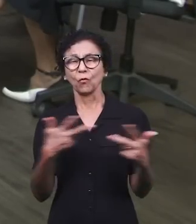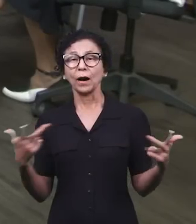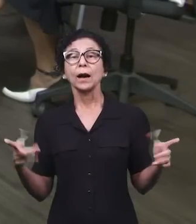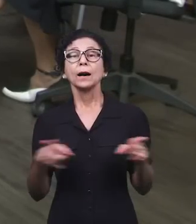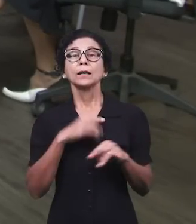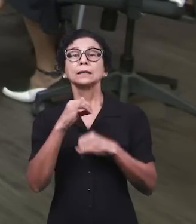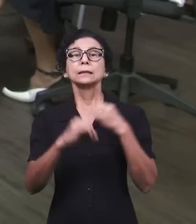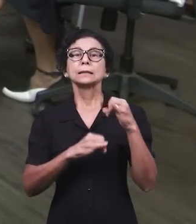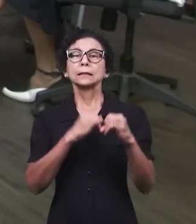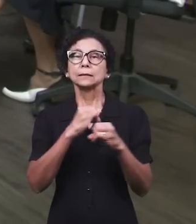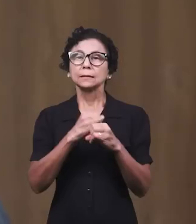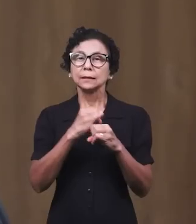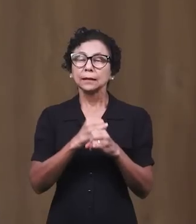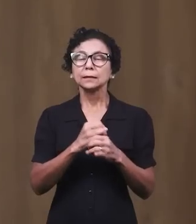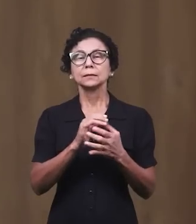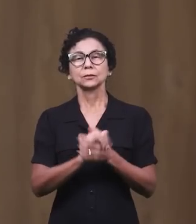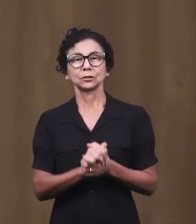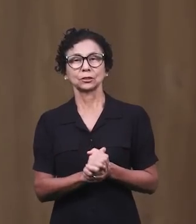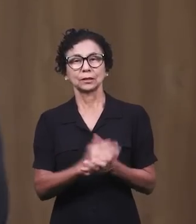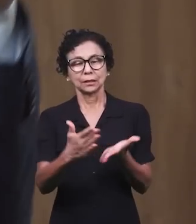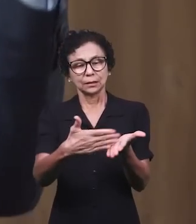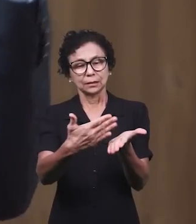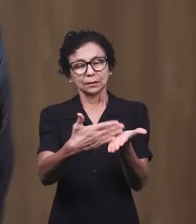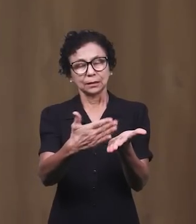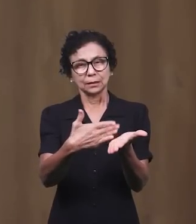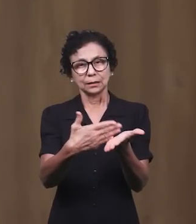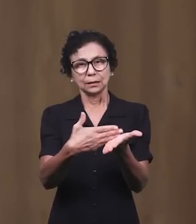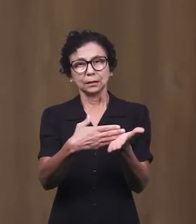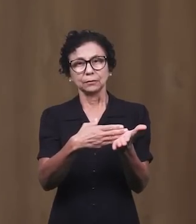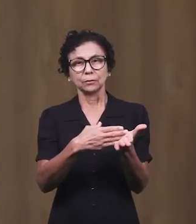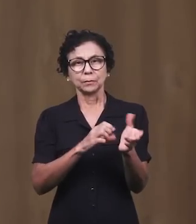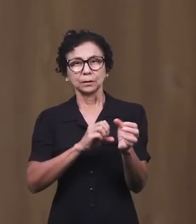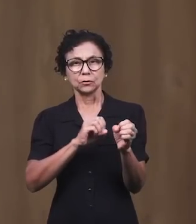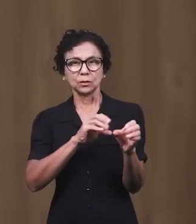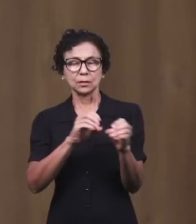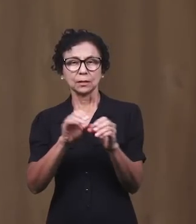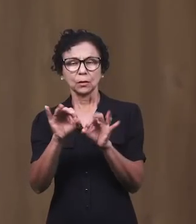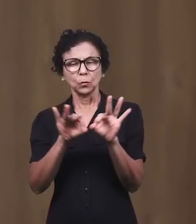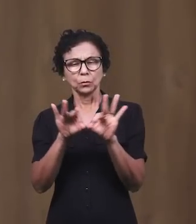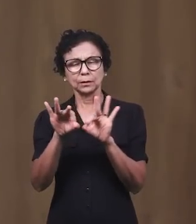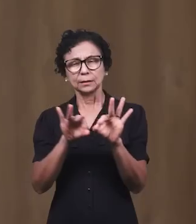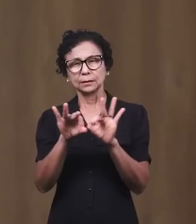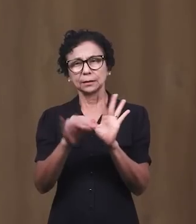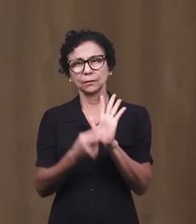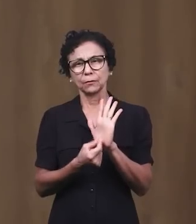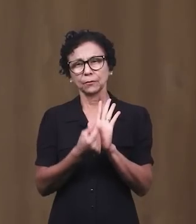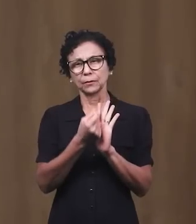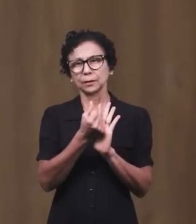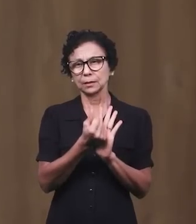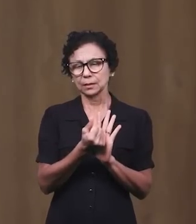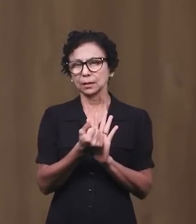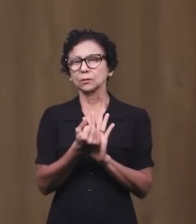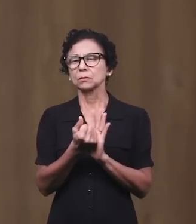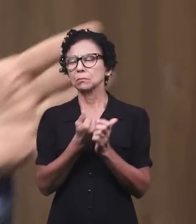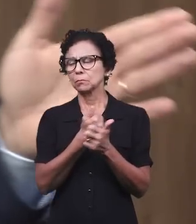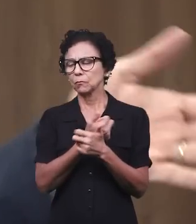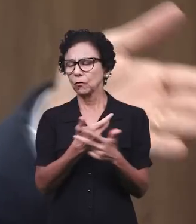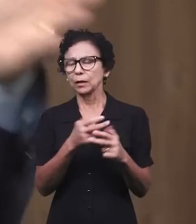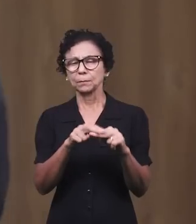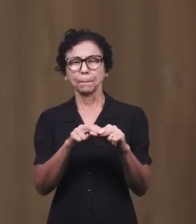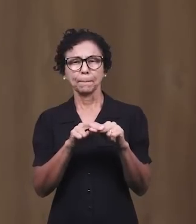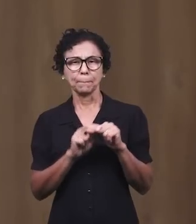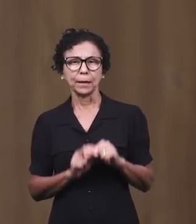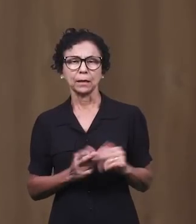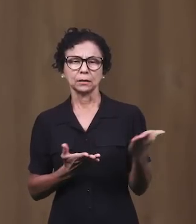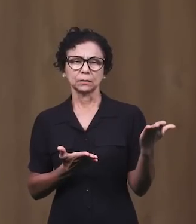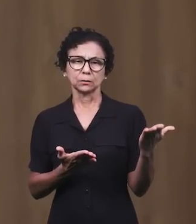na internet, planilhas de organização financeira que estão aí à disposição dos jovens, todos esses recursos que devem ser utilizados, tanto para um jovem